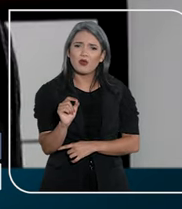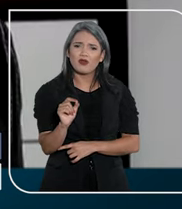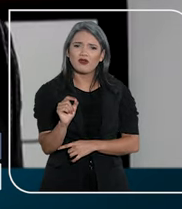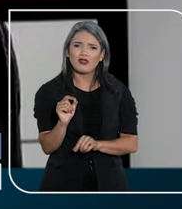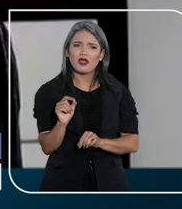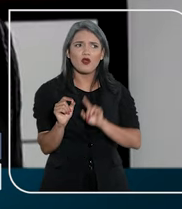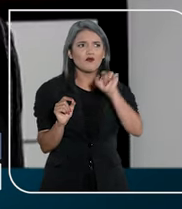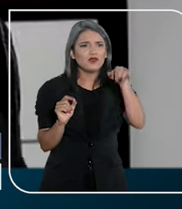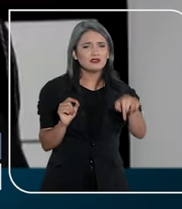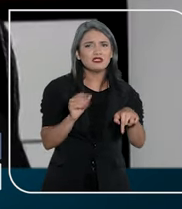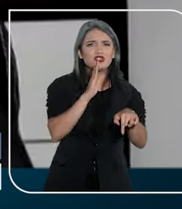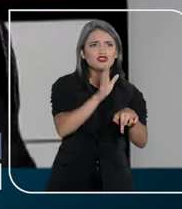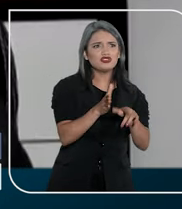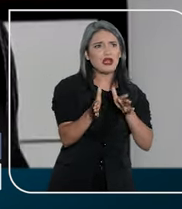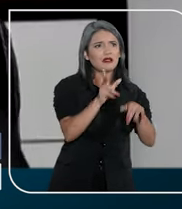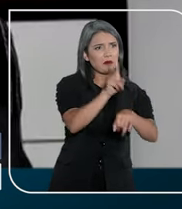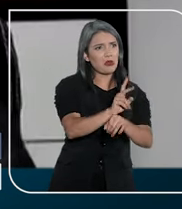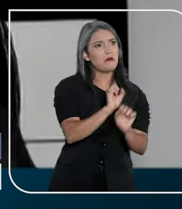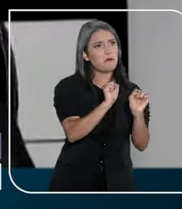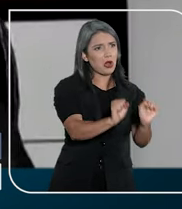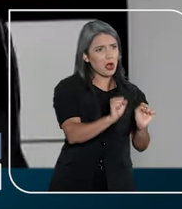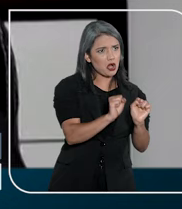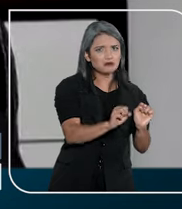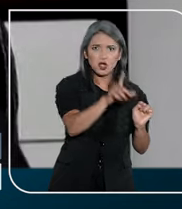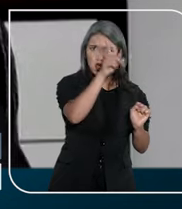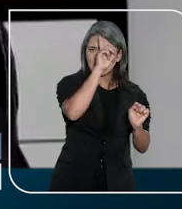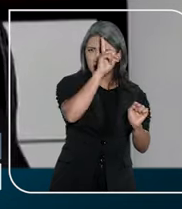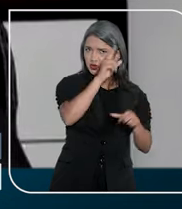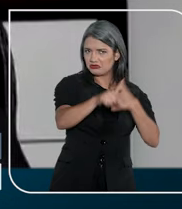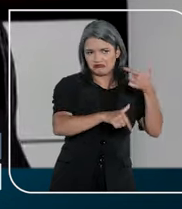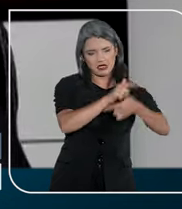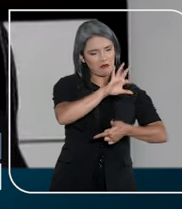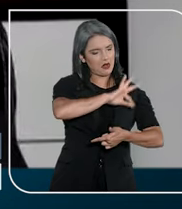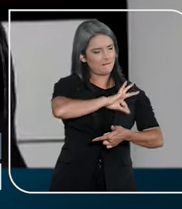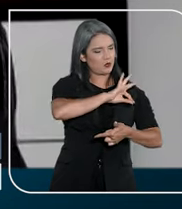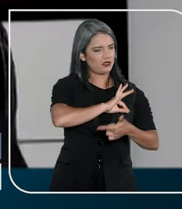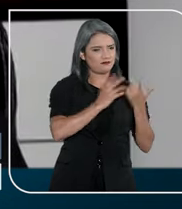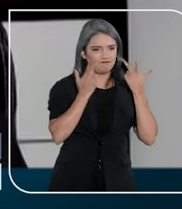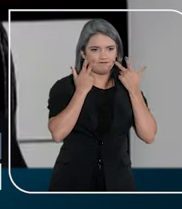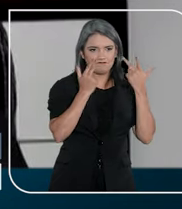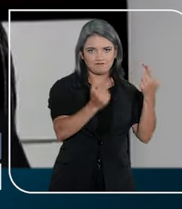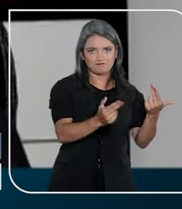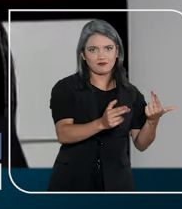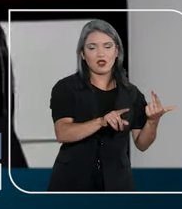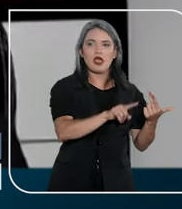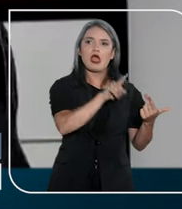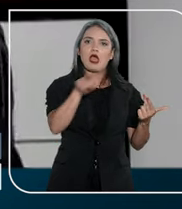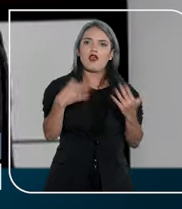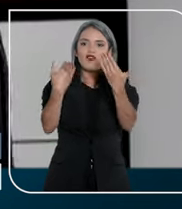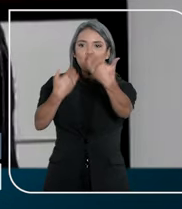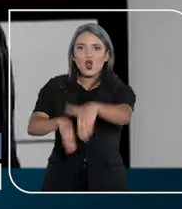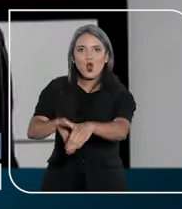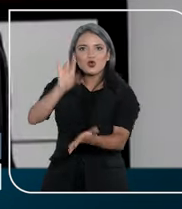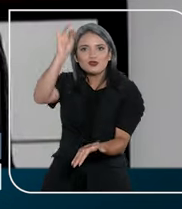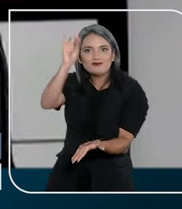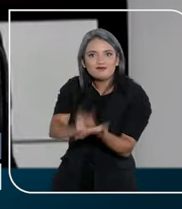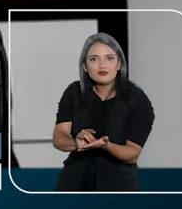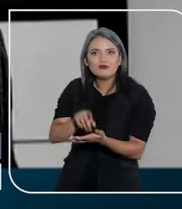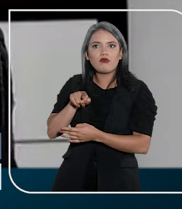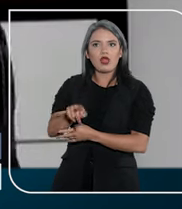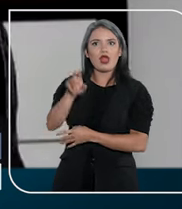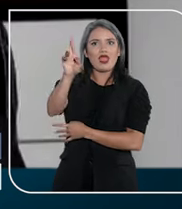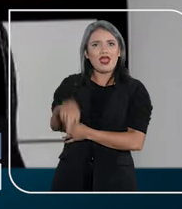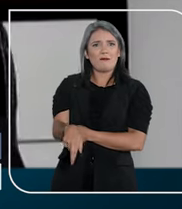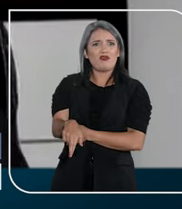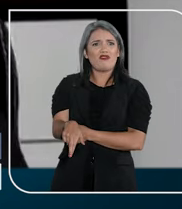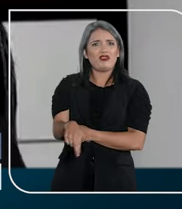daqui. Então diariamente ele trabalha como policial militar temporário, a mesma função é a mesma, mas para efetivo ele não serve.